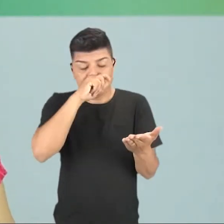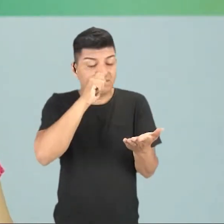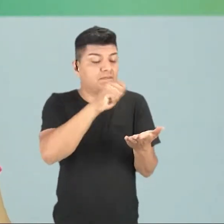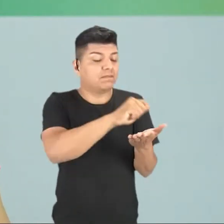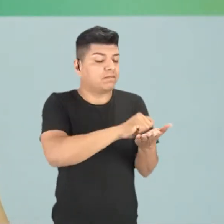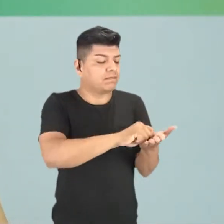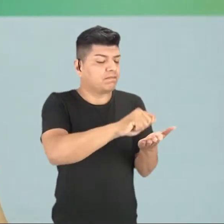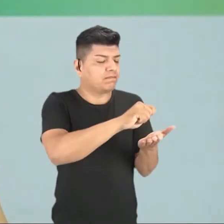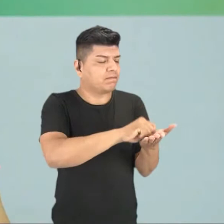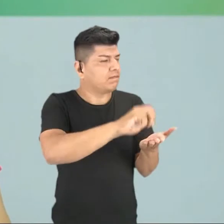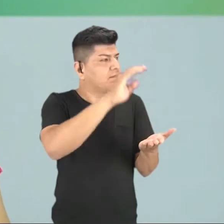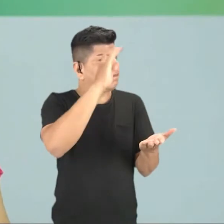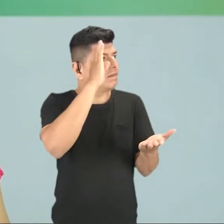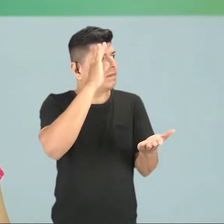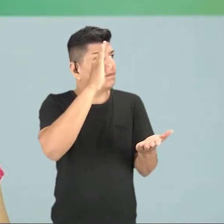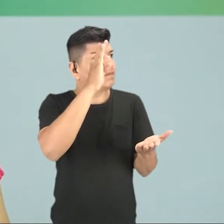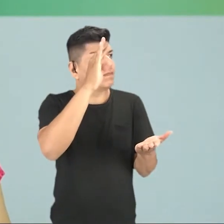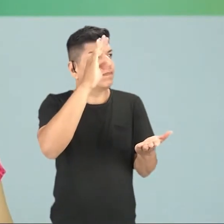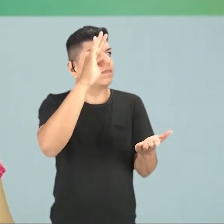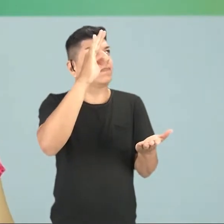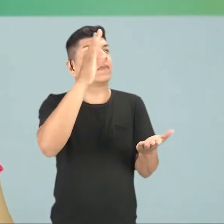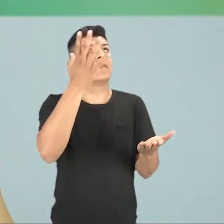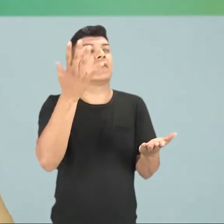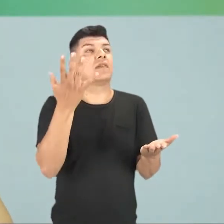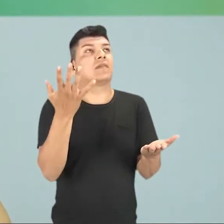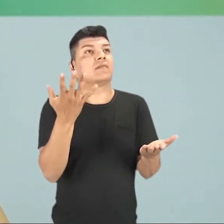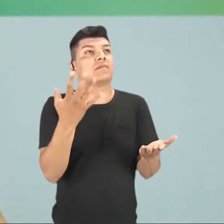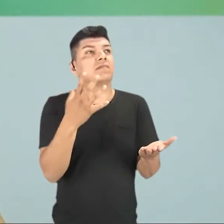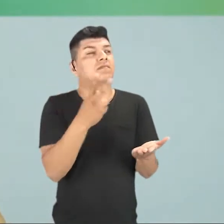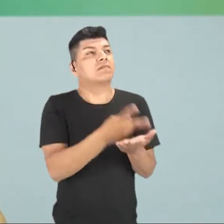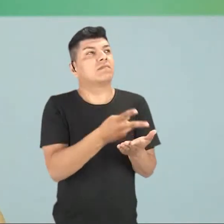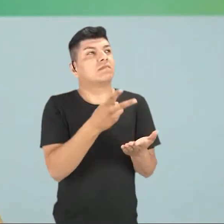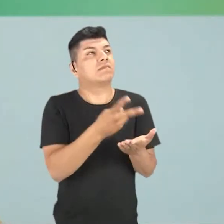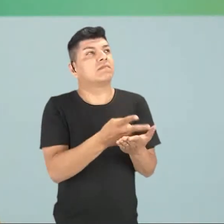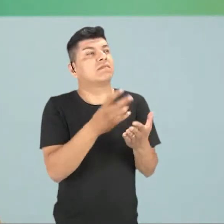os pensamentos que iam sempre